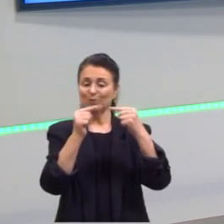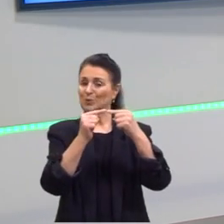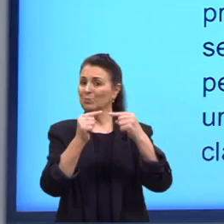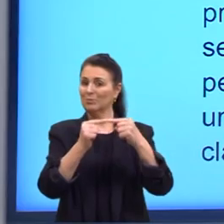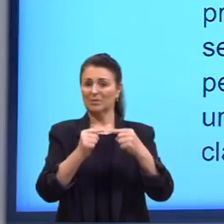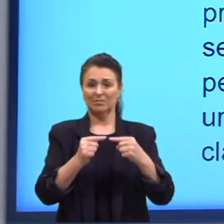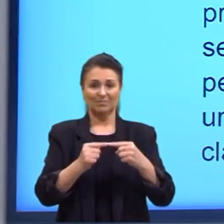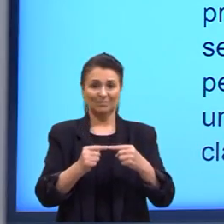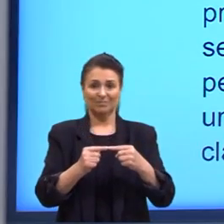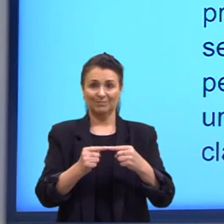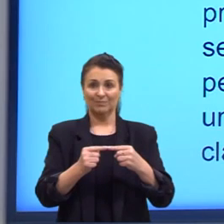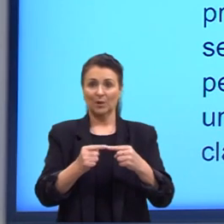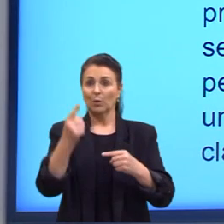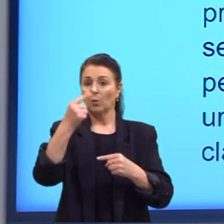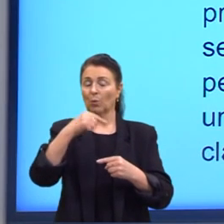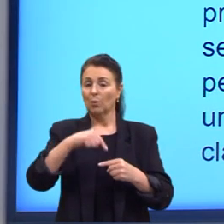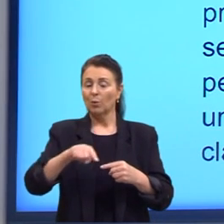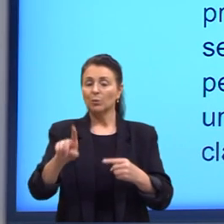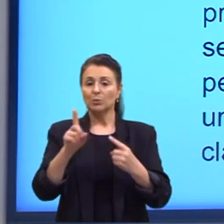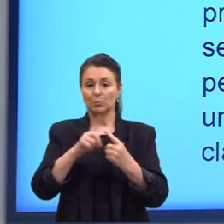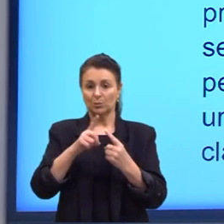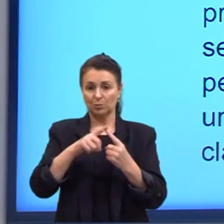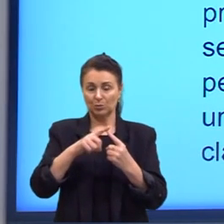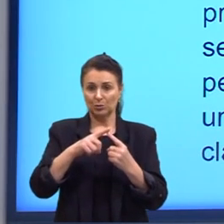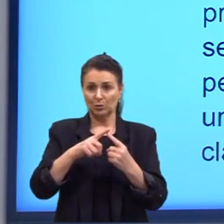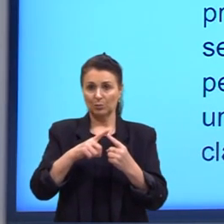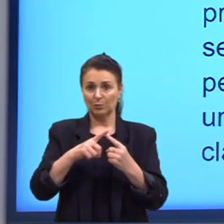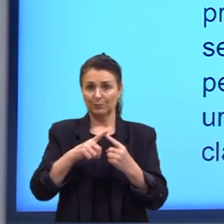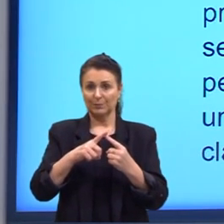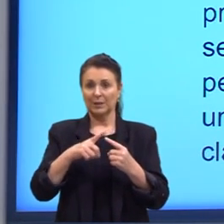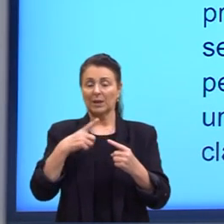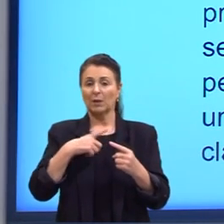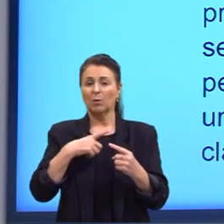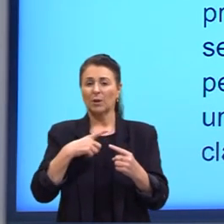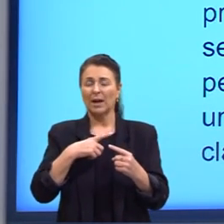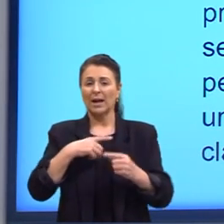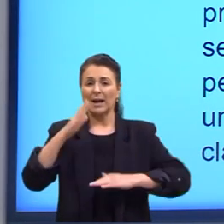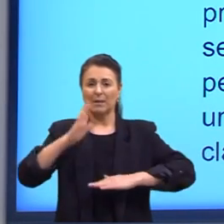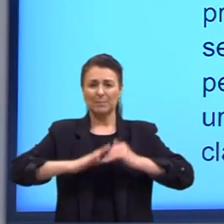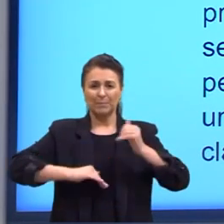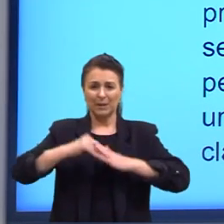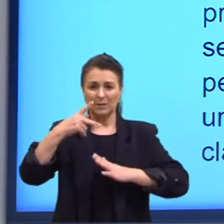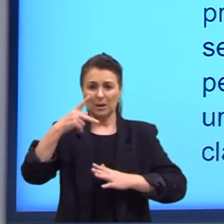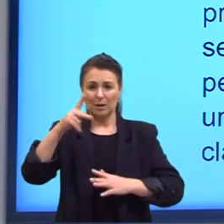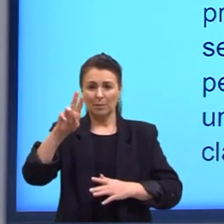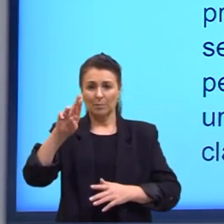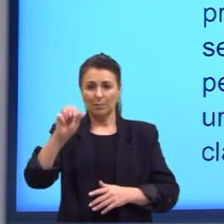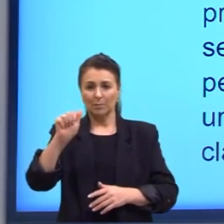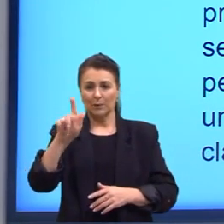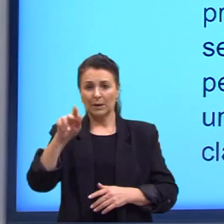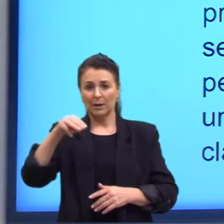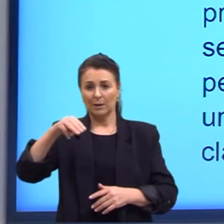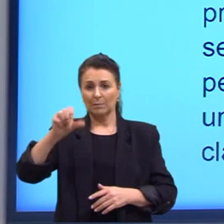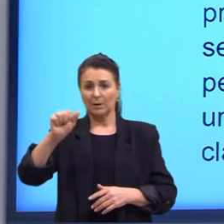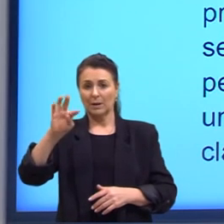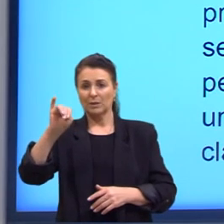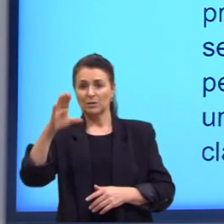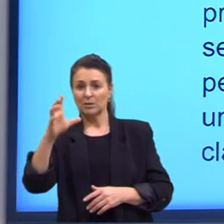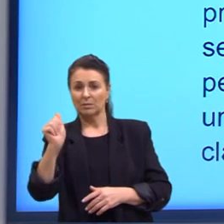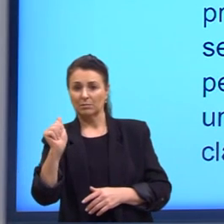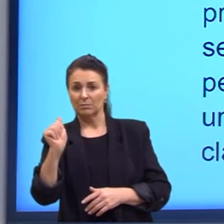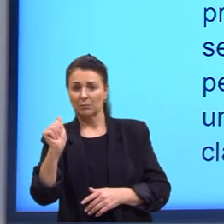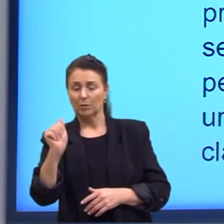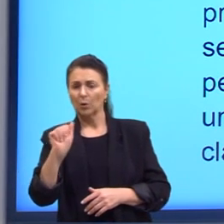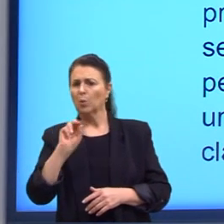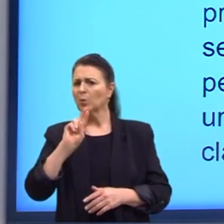próximo tipo que a gente chama de coerência pragmática né primeiro pensei Se Você sabem